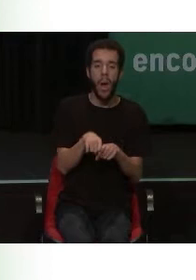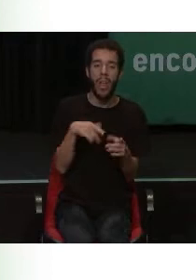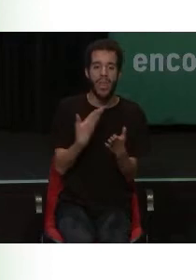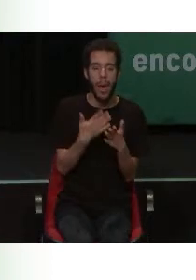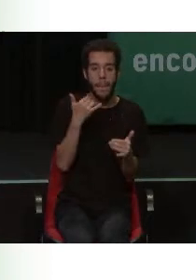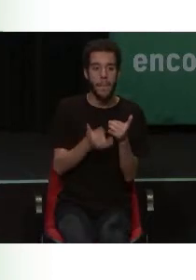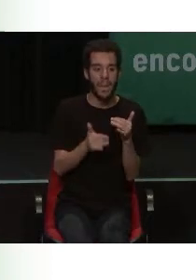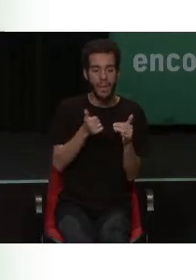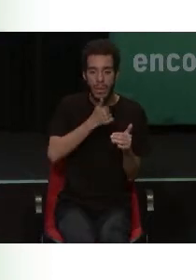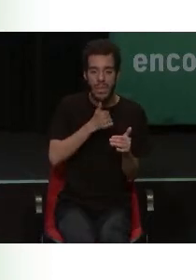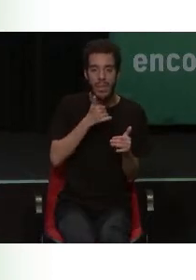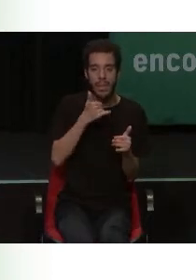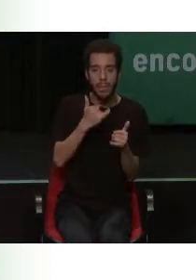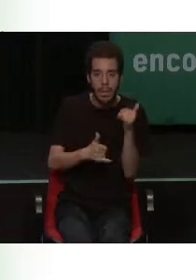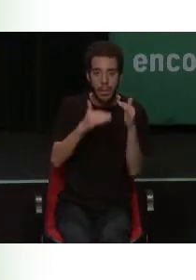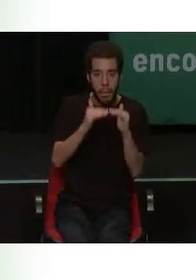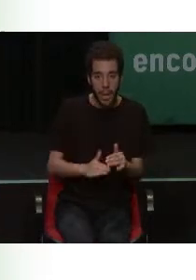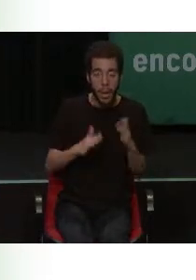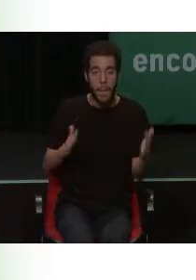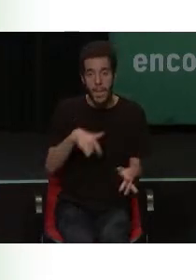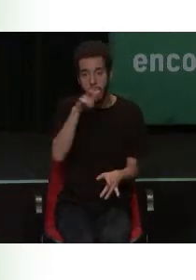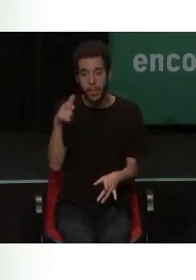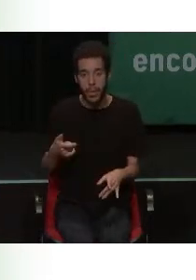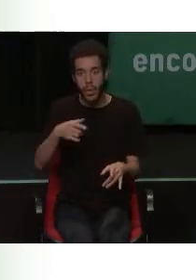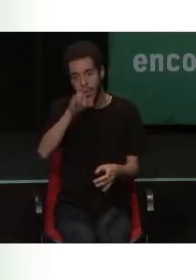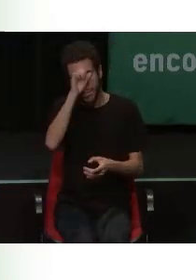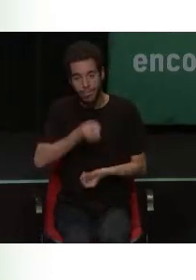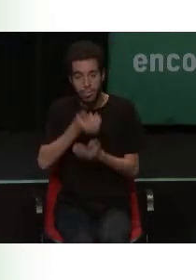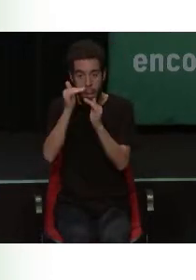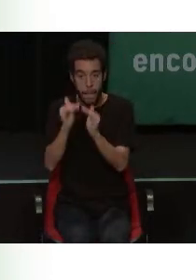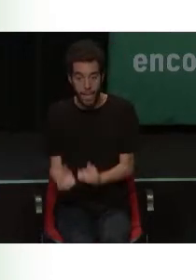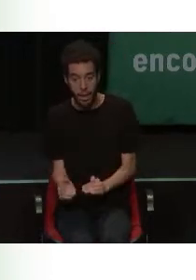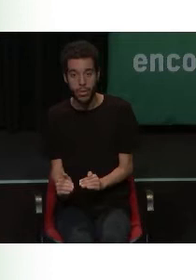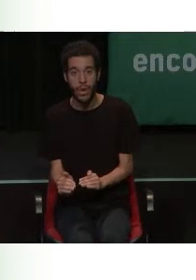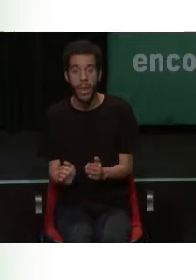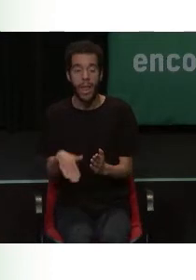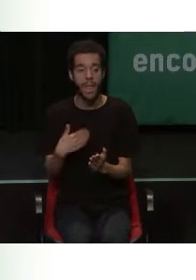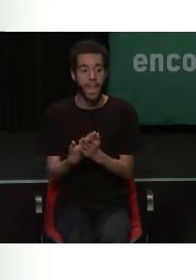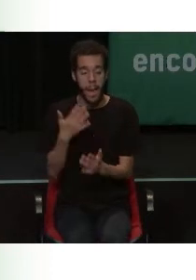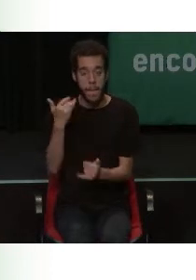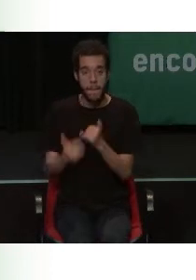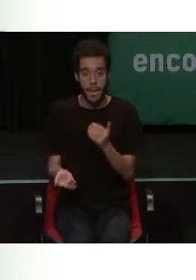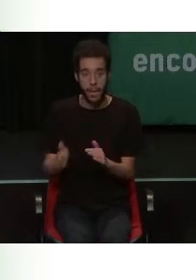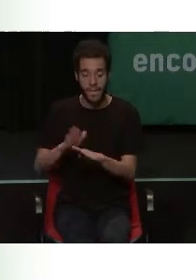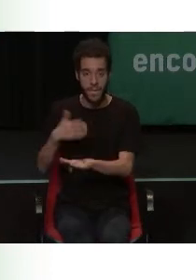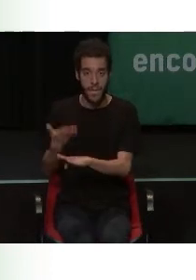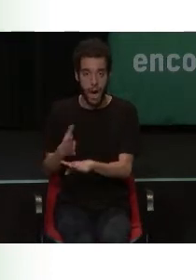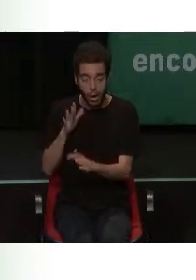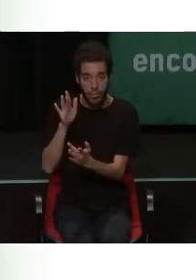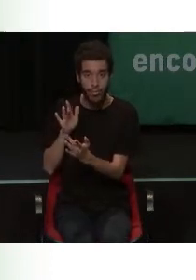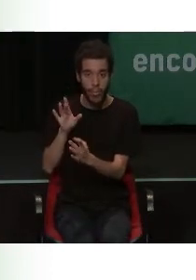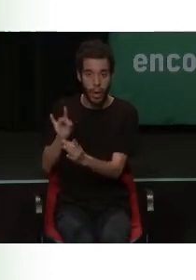risco. Ao passo que pessoas com menos impulsividade tendem a aumentar o risco. É um